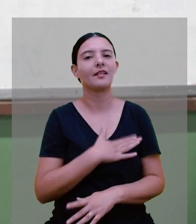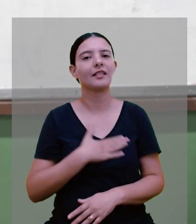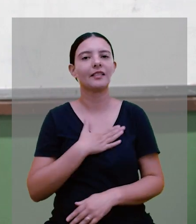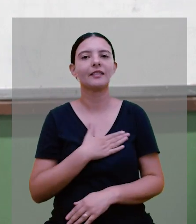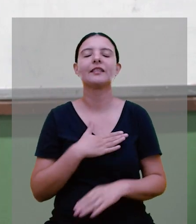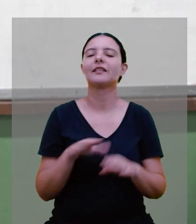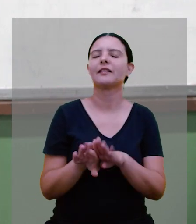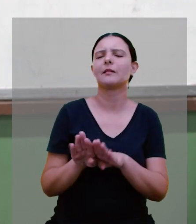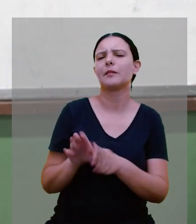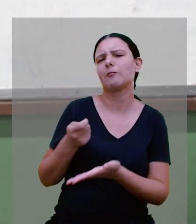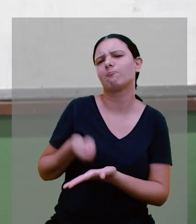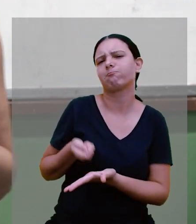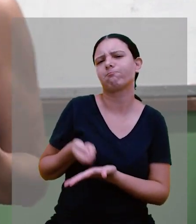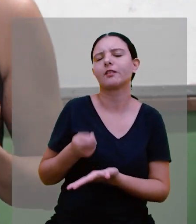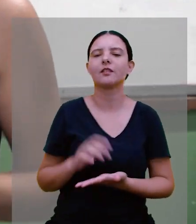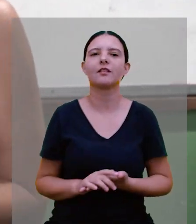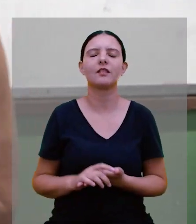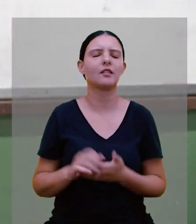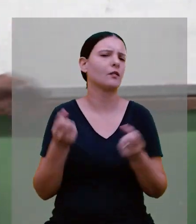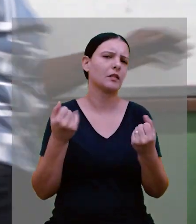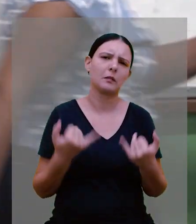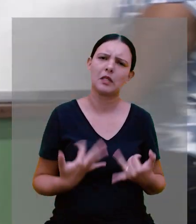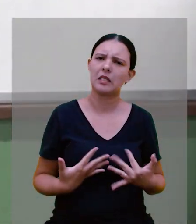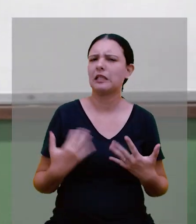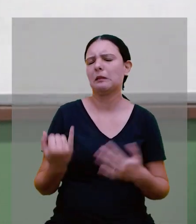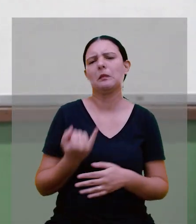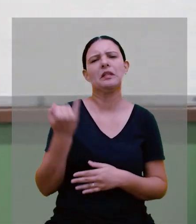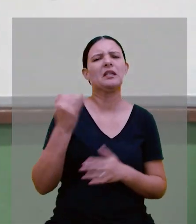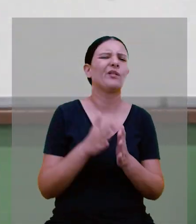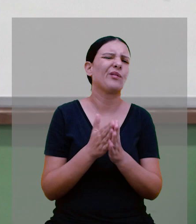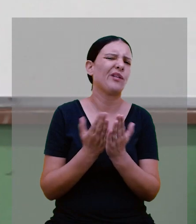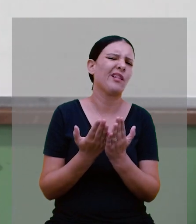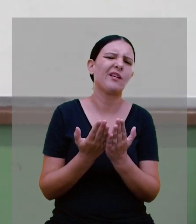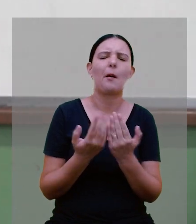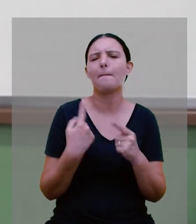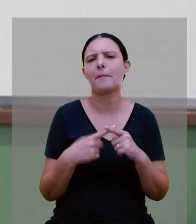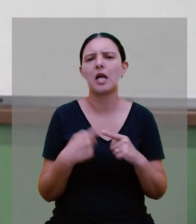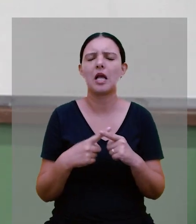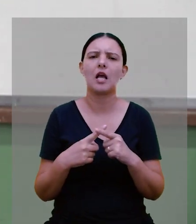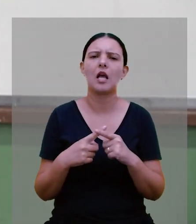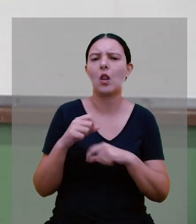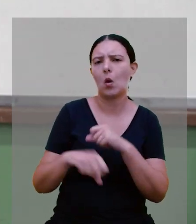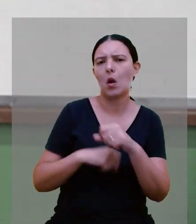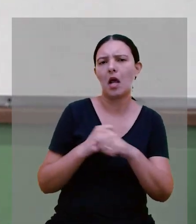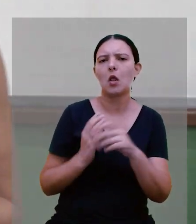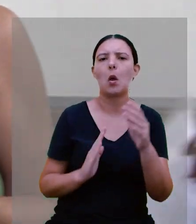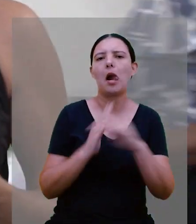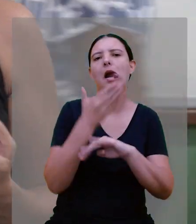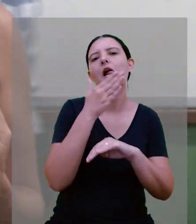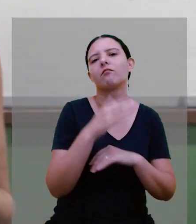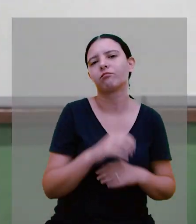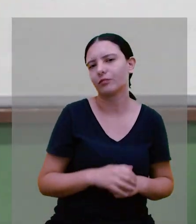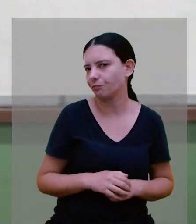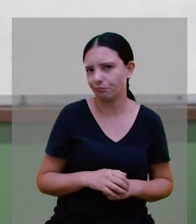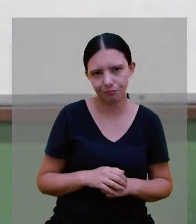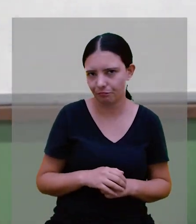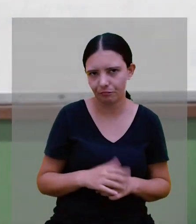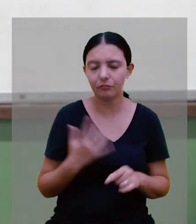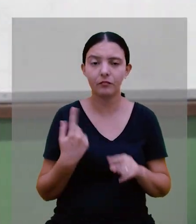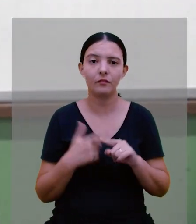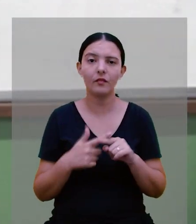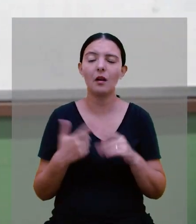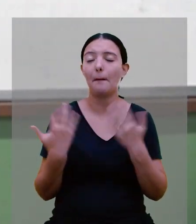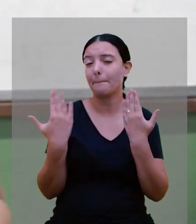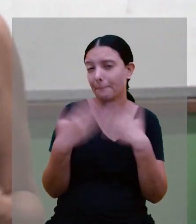e contestar. Eu não vou falar para vocês da importância do livro para passar de ano, não vou falar para vocês da importância da leitura para